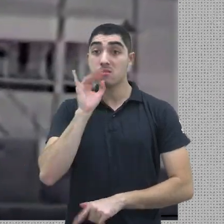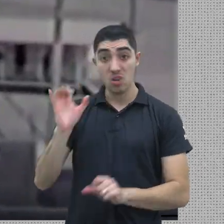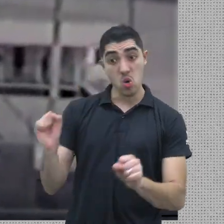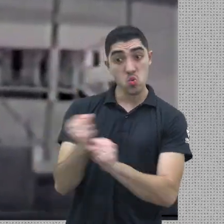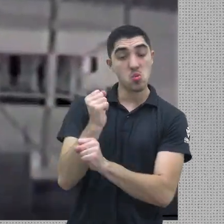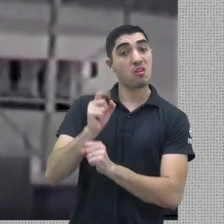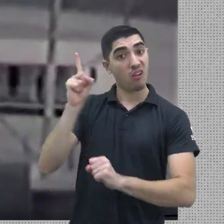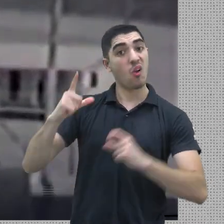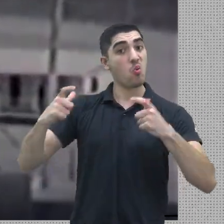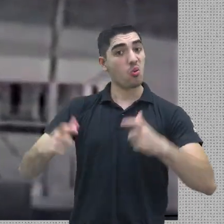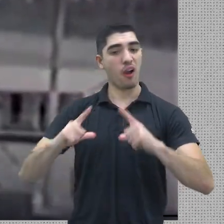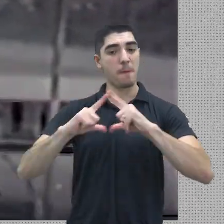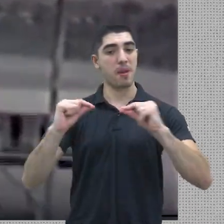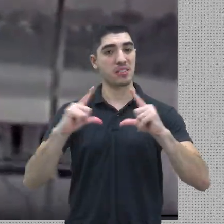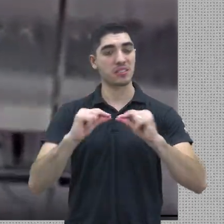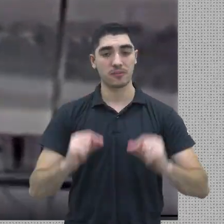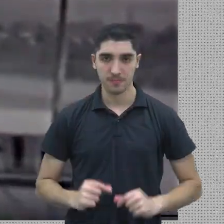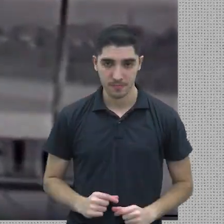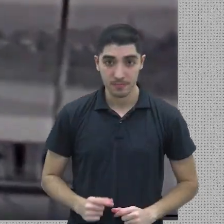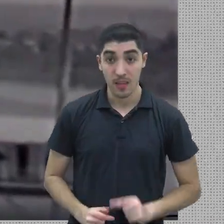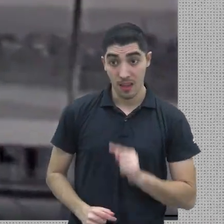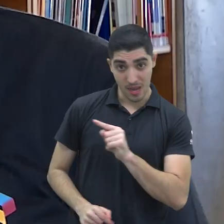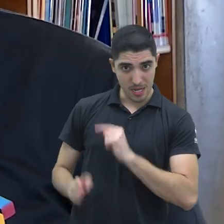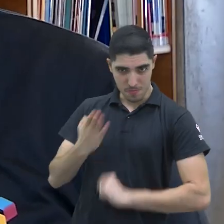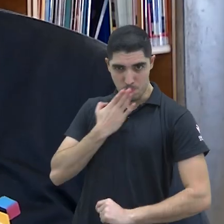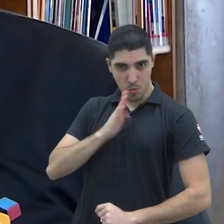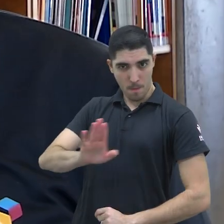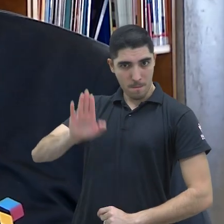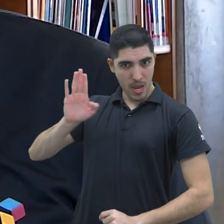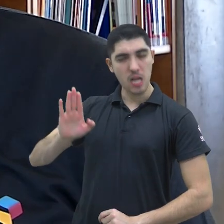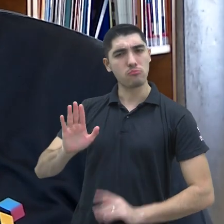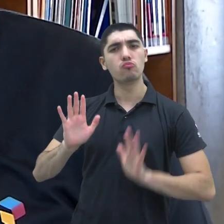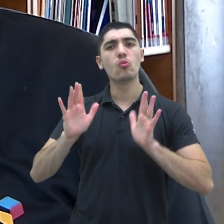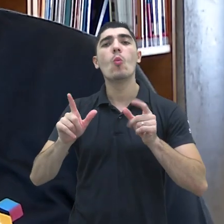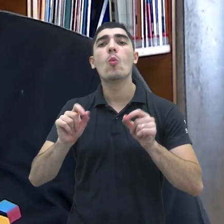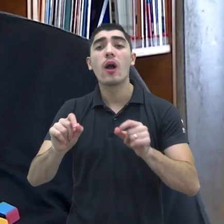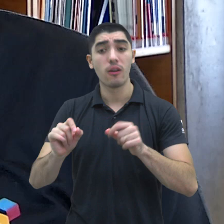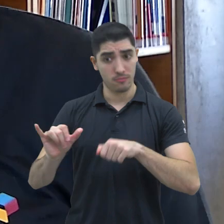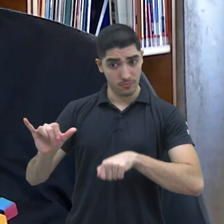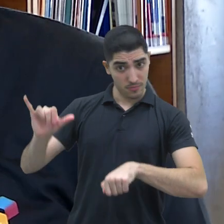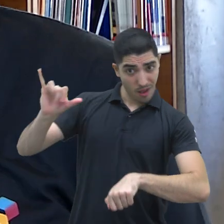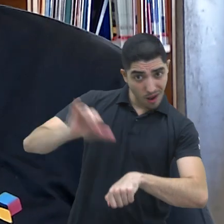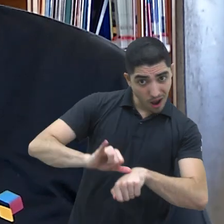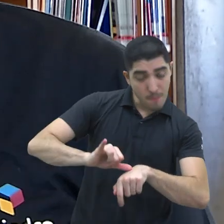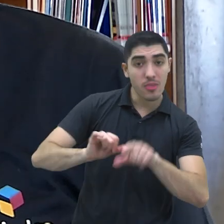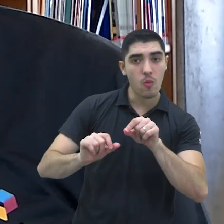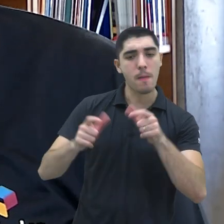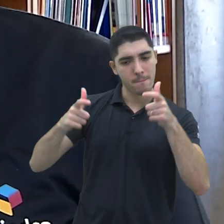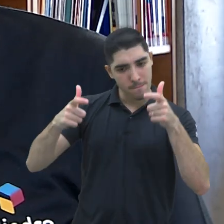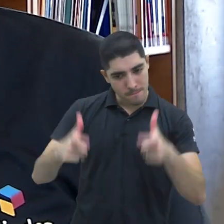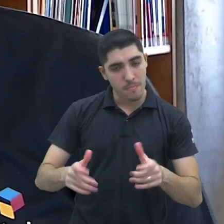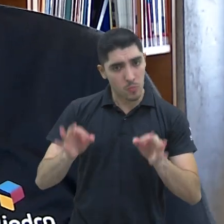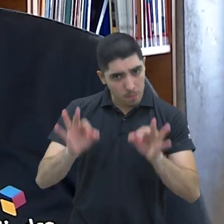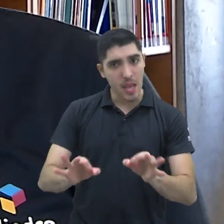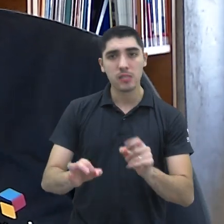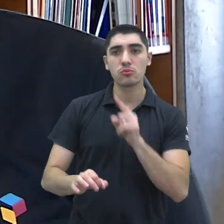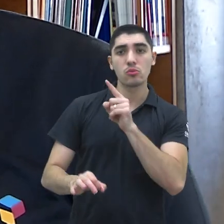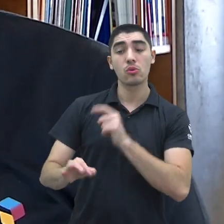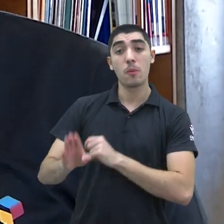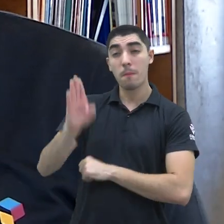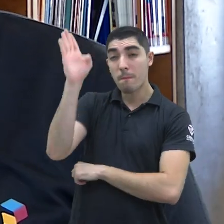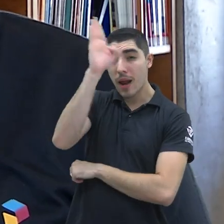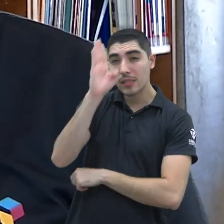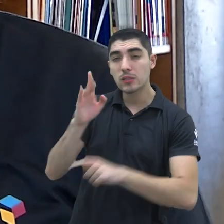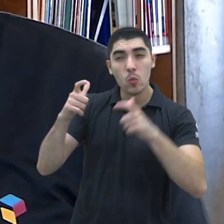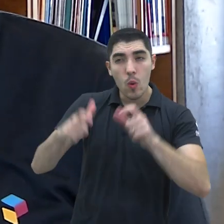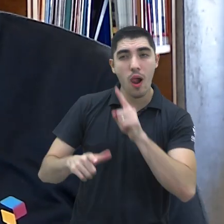ações foi a construção de Brasília. Na promessa de campanha, ele promete levar a capital para o centro, né,